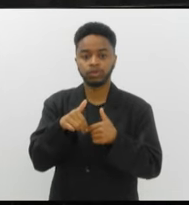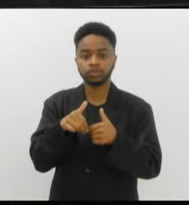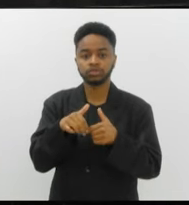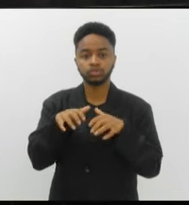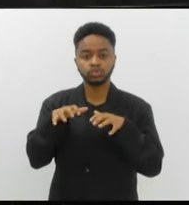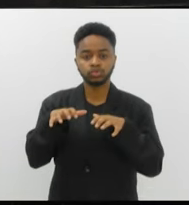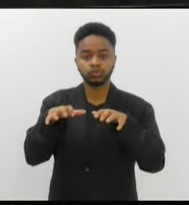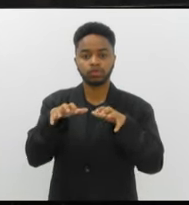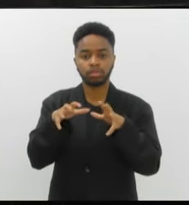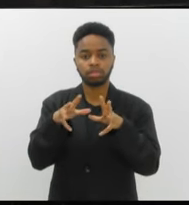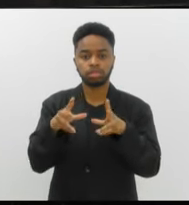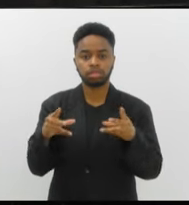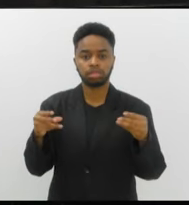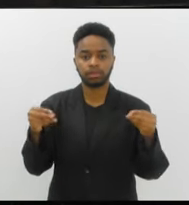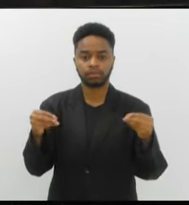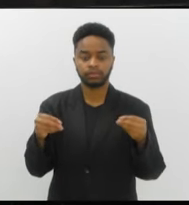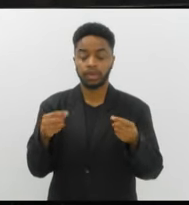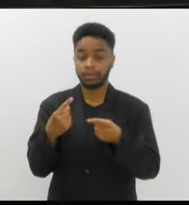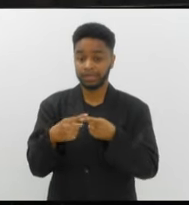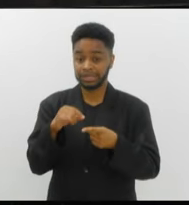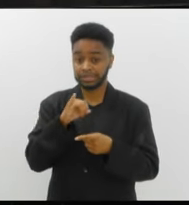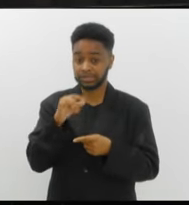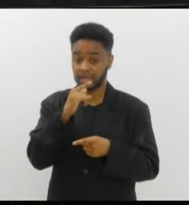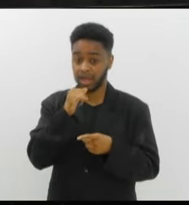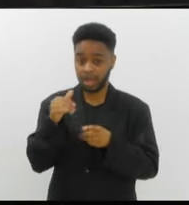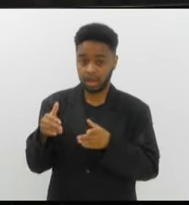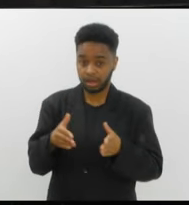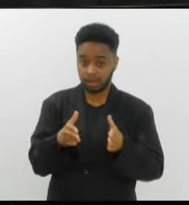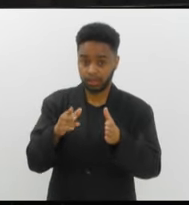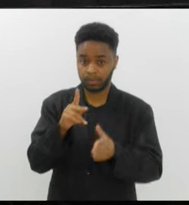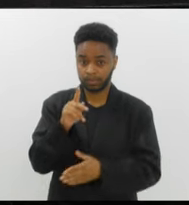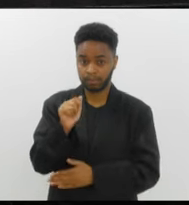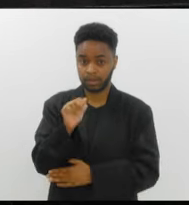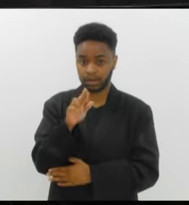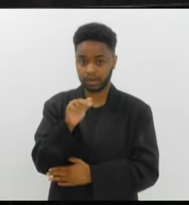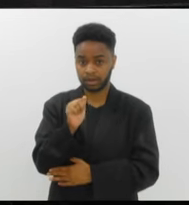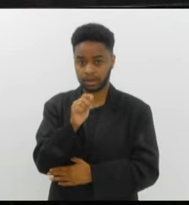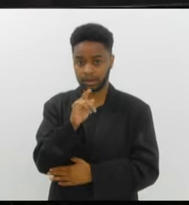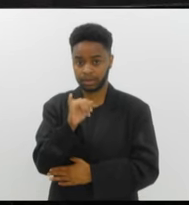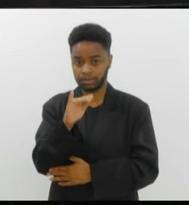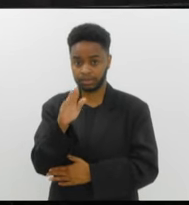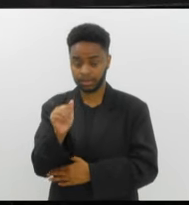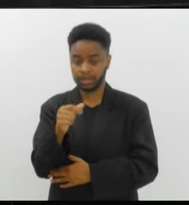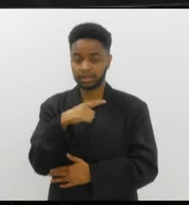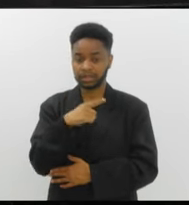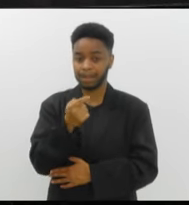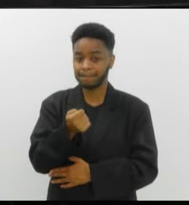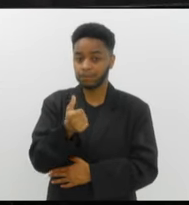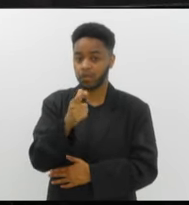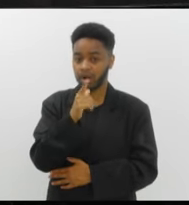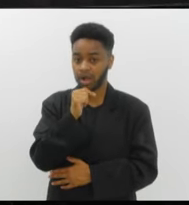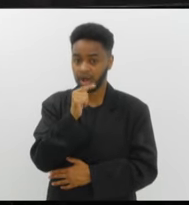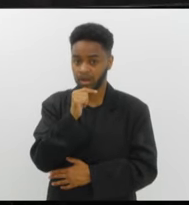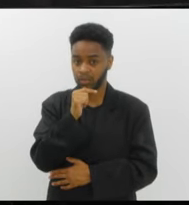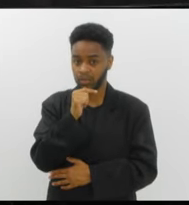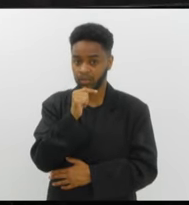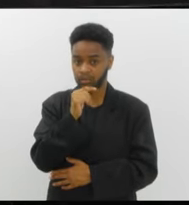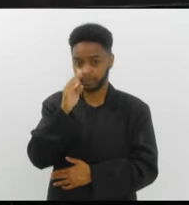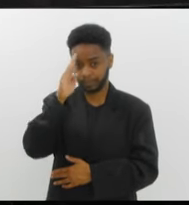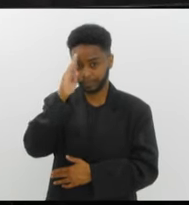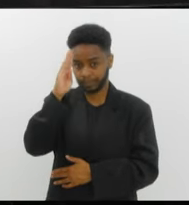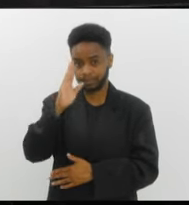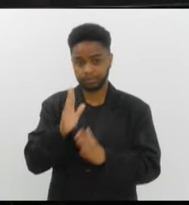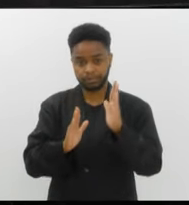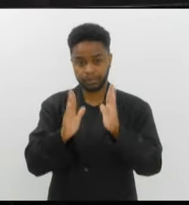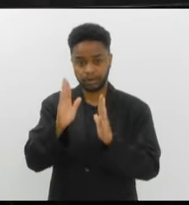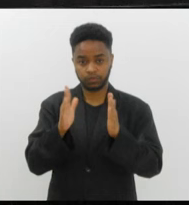chuva. Quando o nosso rio Paraíba fica com pouca água, principalmente no período